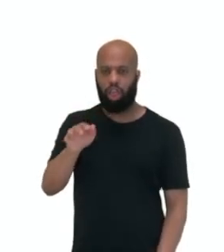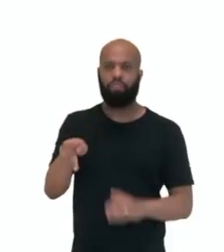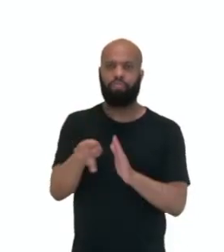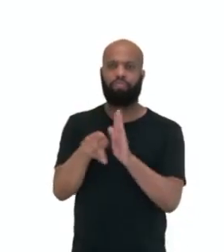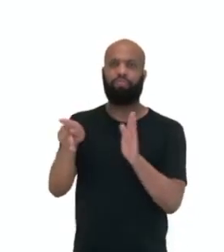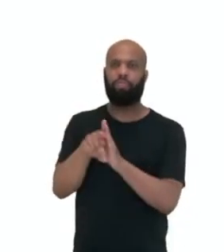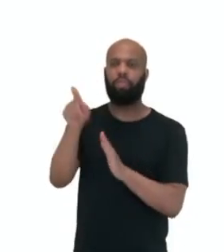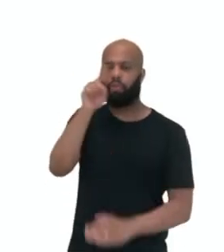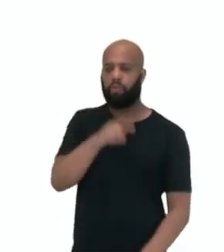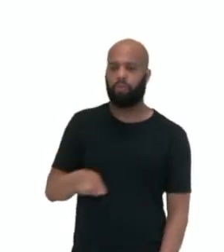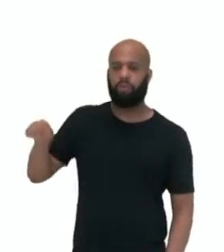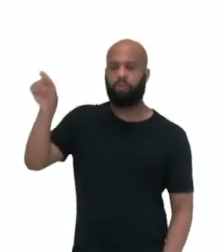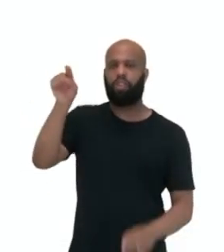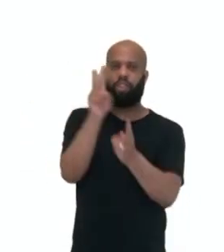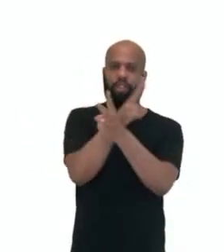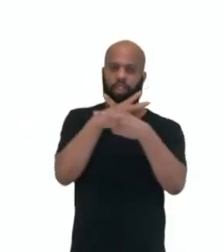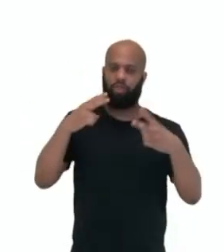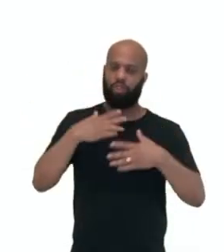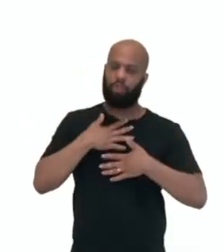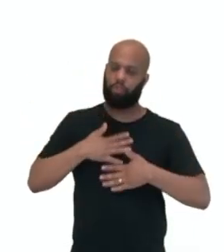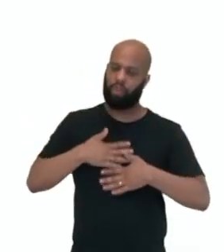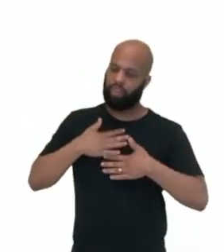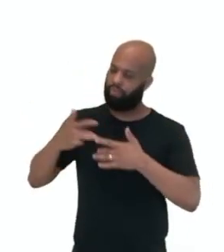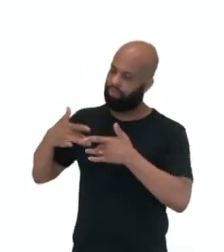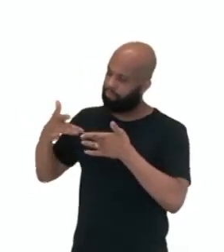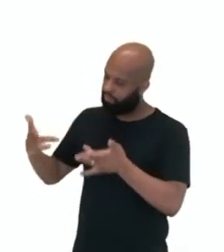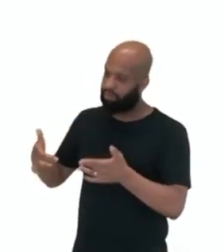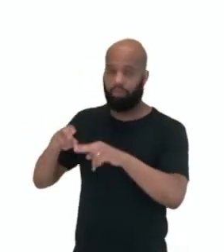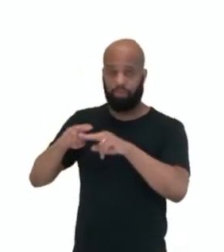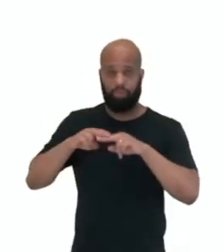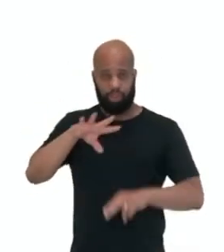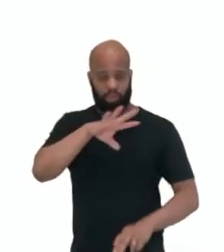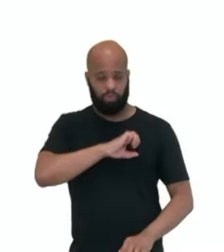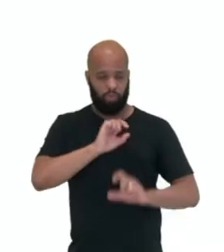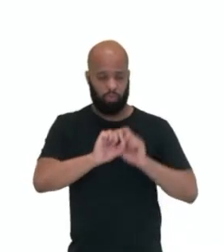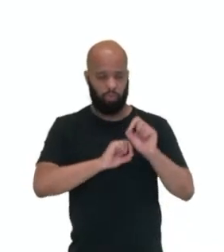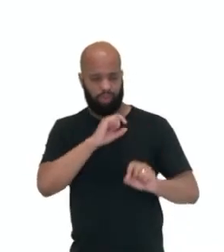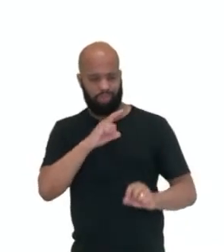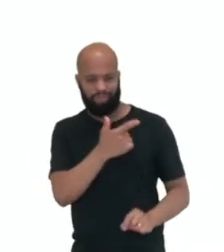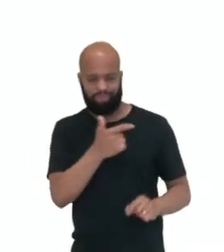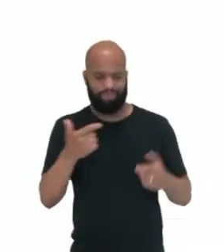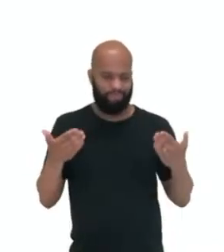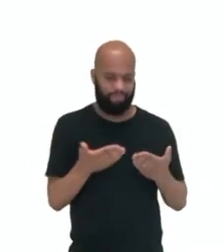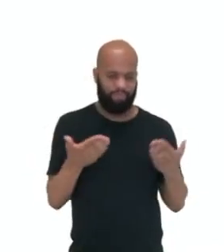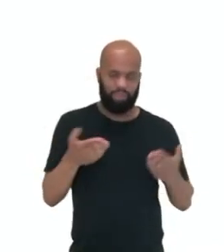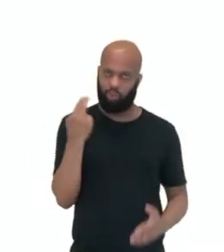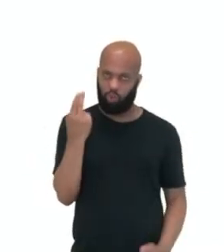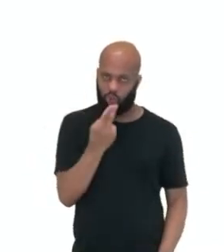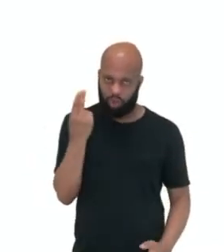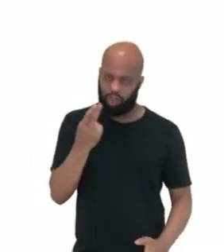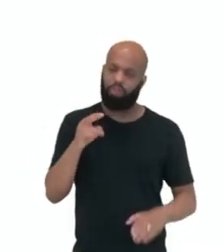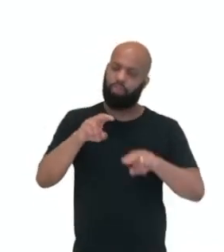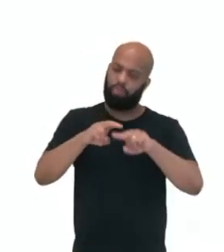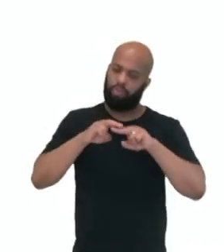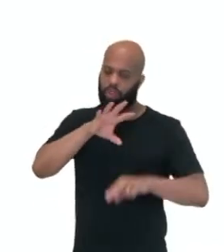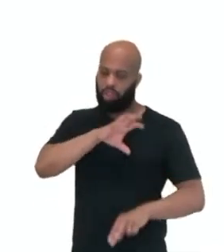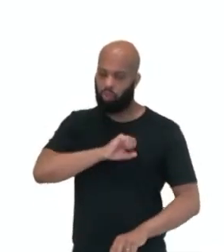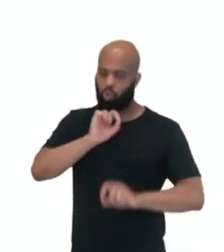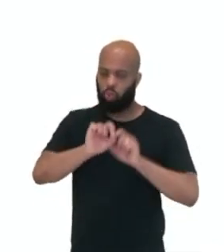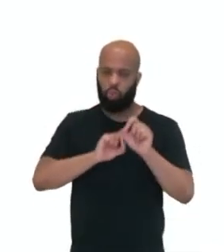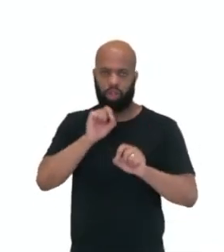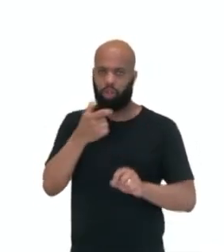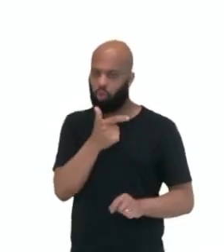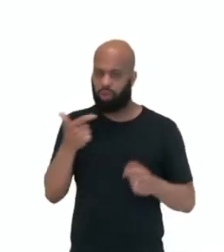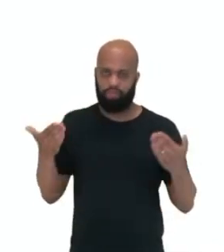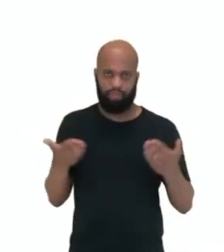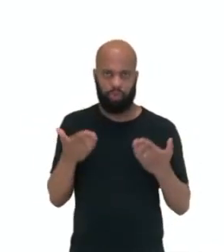vento. Muito prazer ao seu dispor, se for por amor às causas perdidas, por amor às causas perdidas.